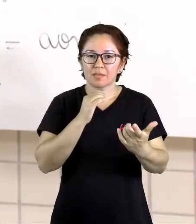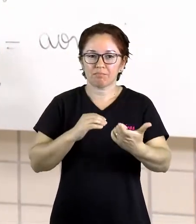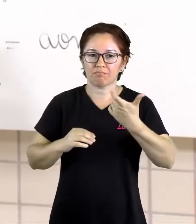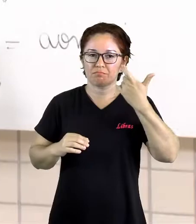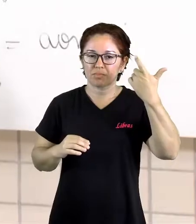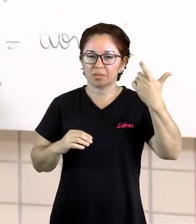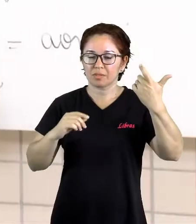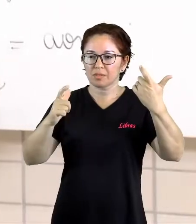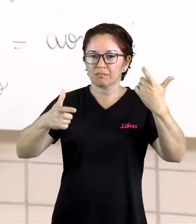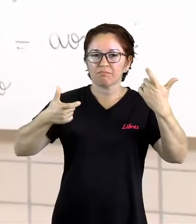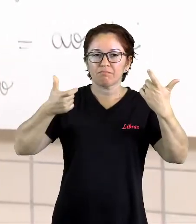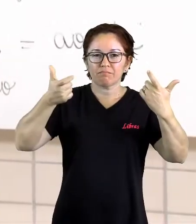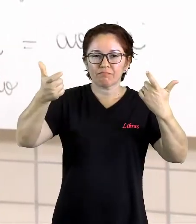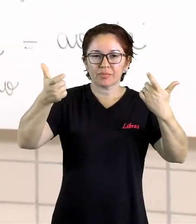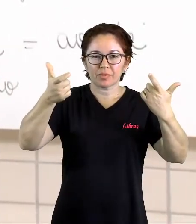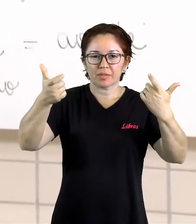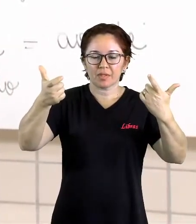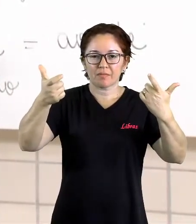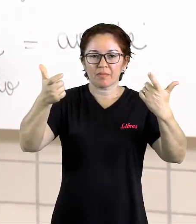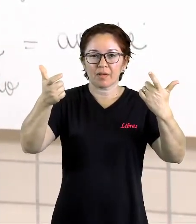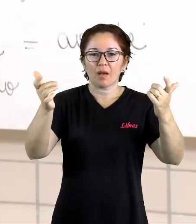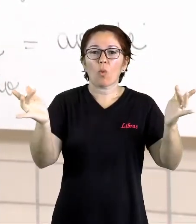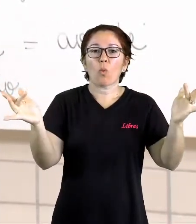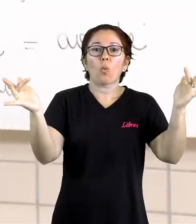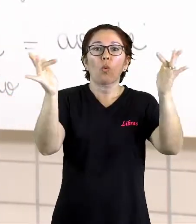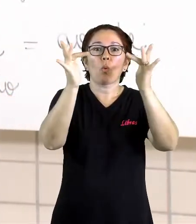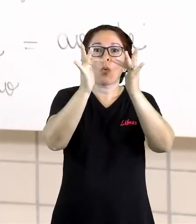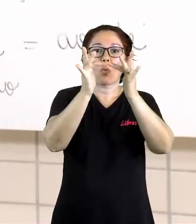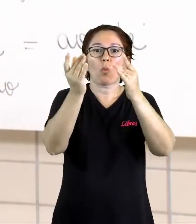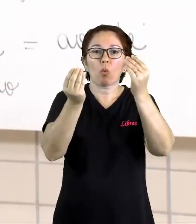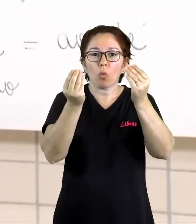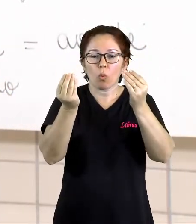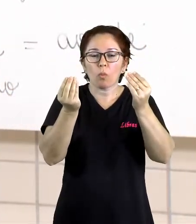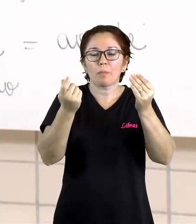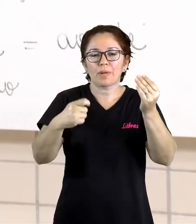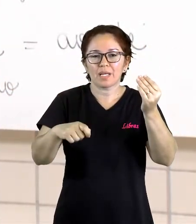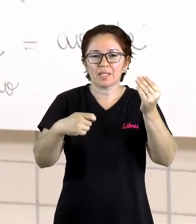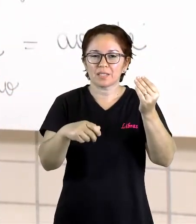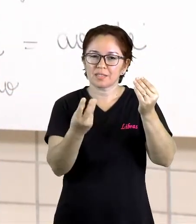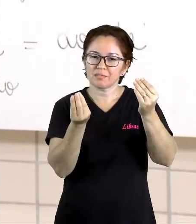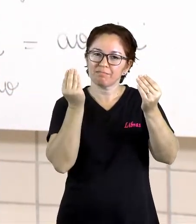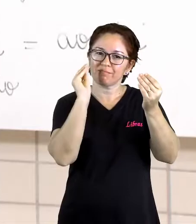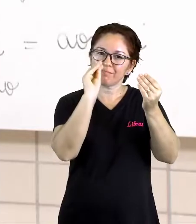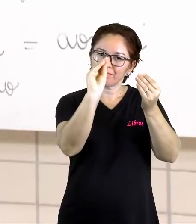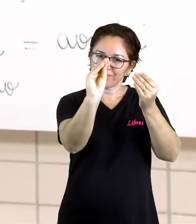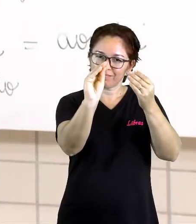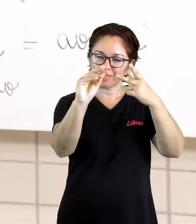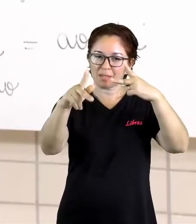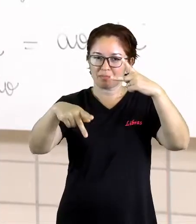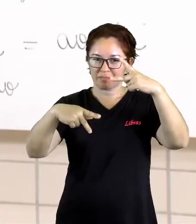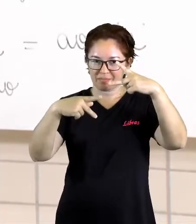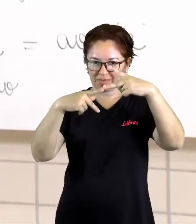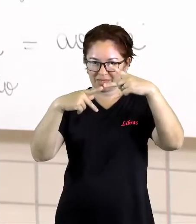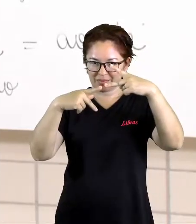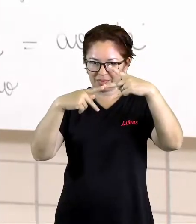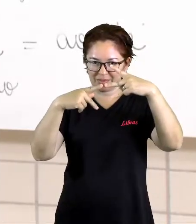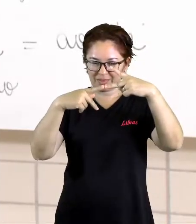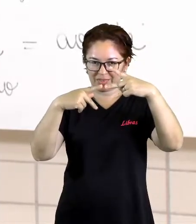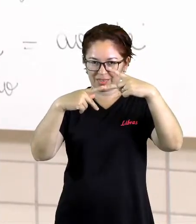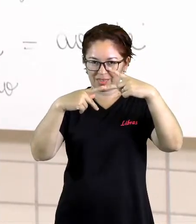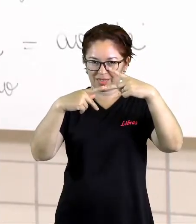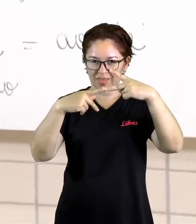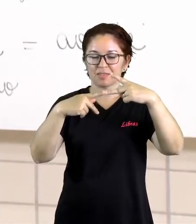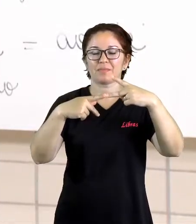fiquem atentos a isso. Não é só ir lá e ligar. Tem um significado. A preposição, ela